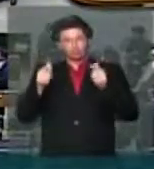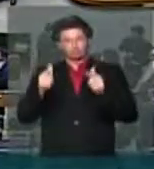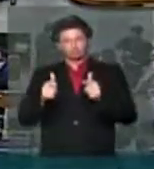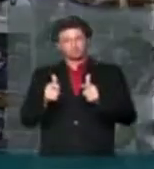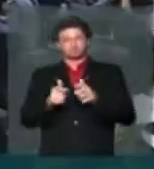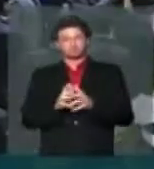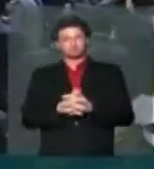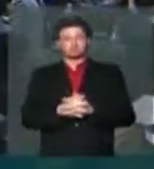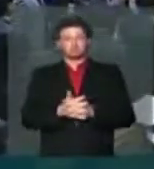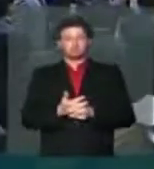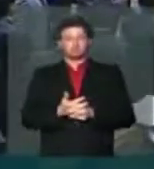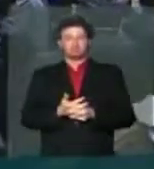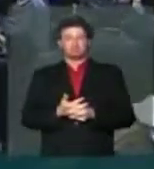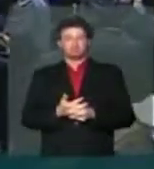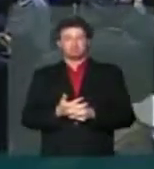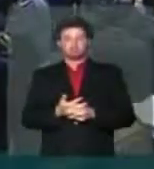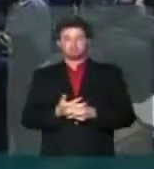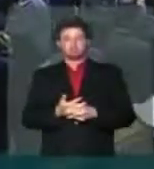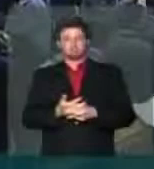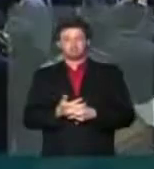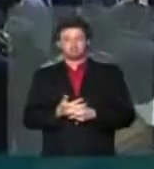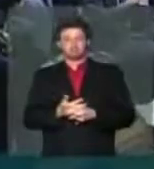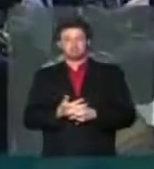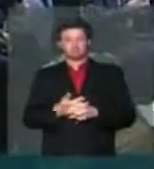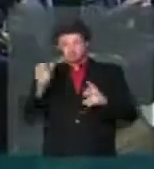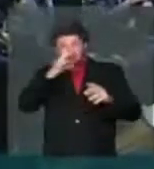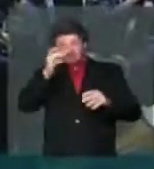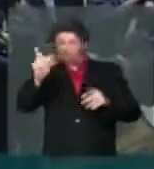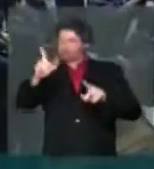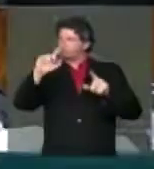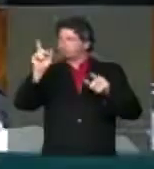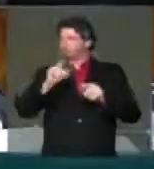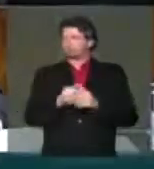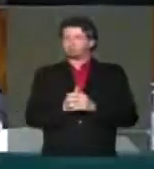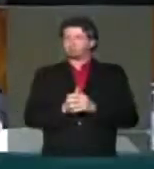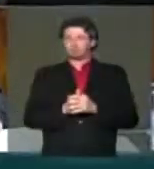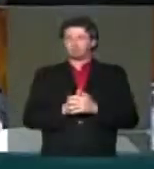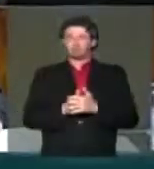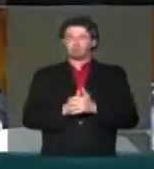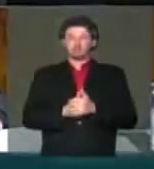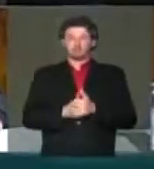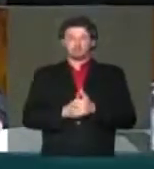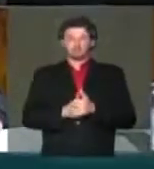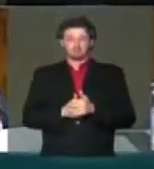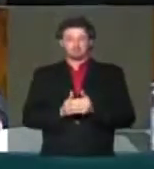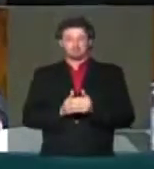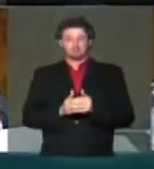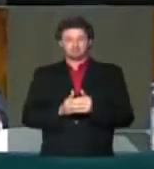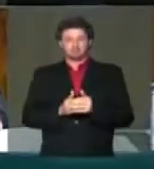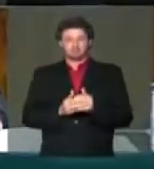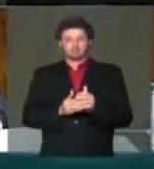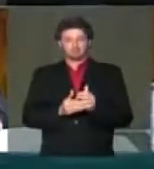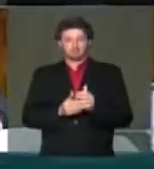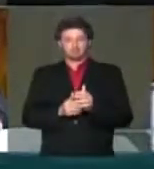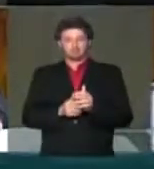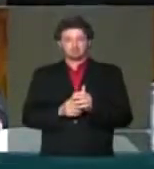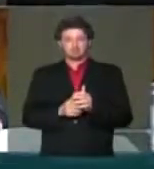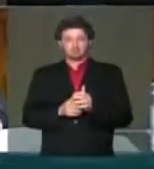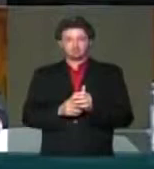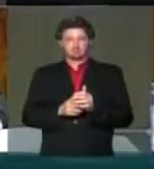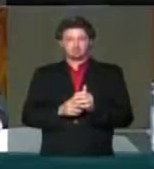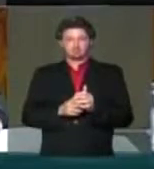É para acelerar, não? Não, é para... Se Vossa Excelência autorizar abrir o painel, pode Vamos falar à vontade. Seu